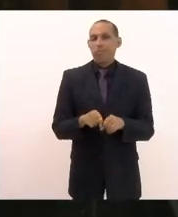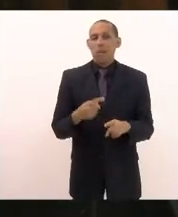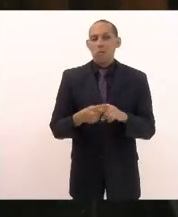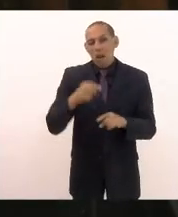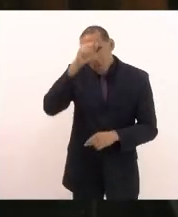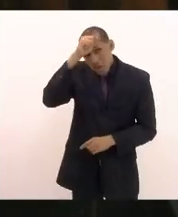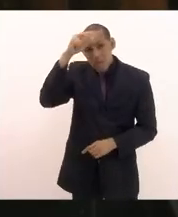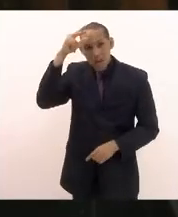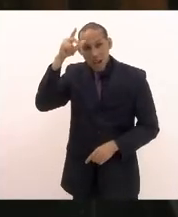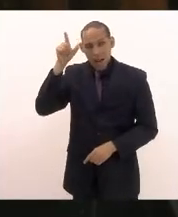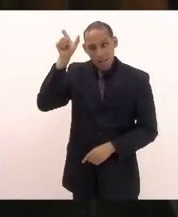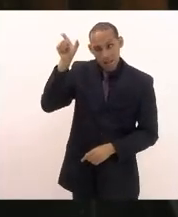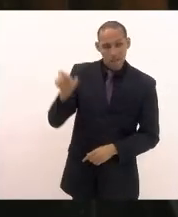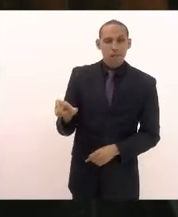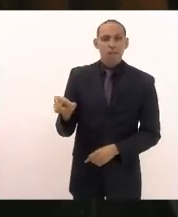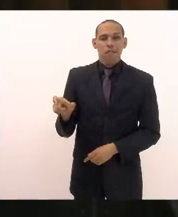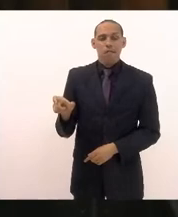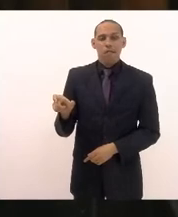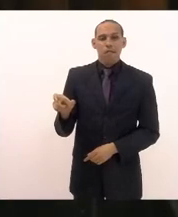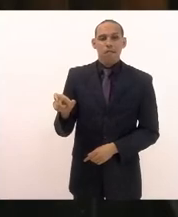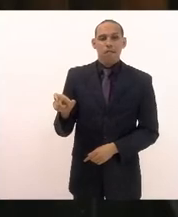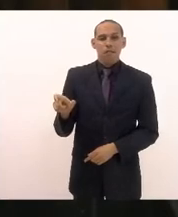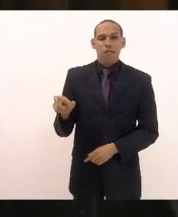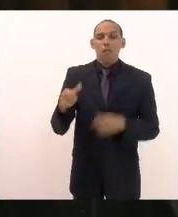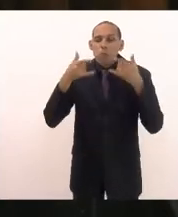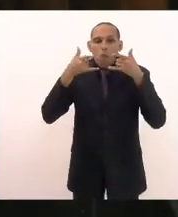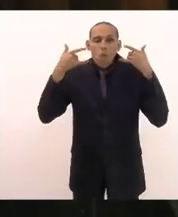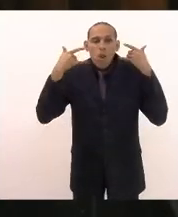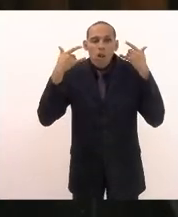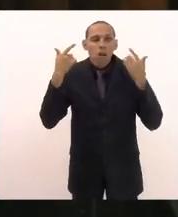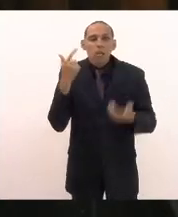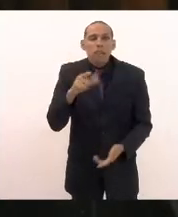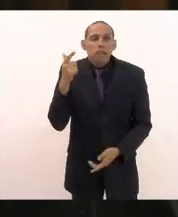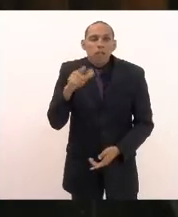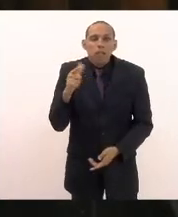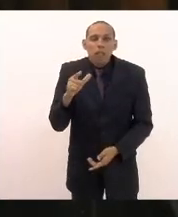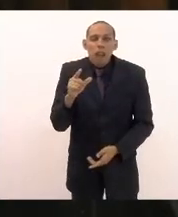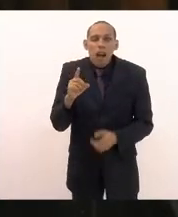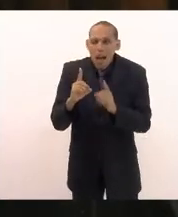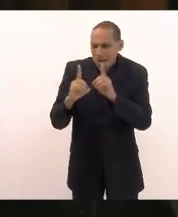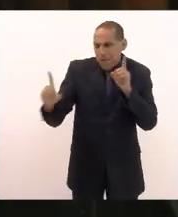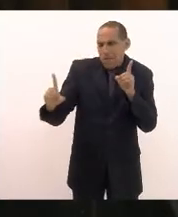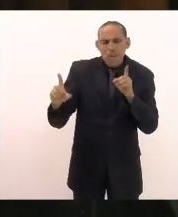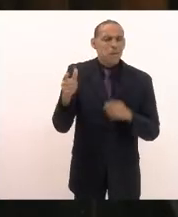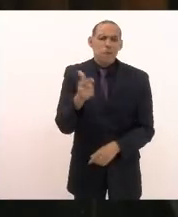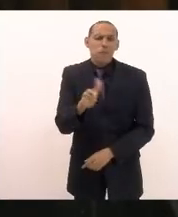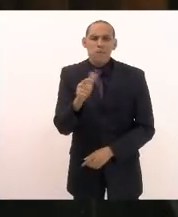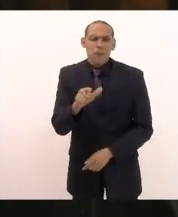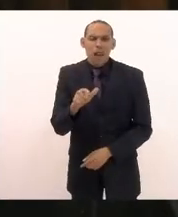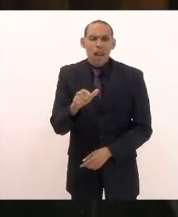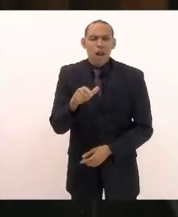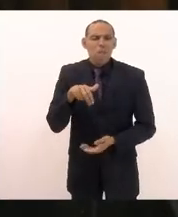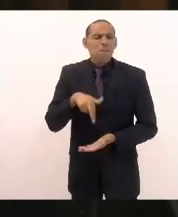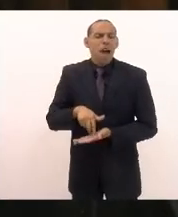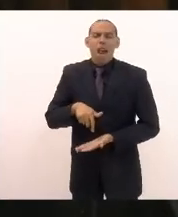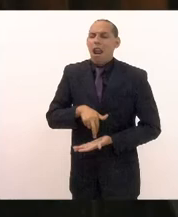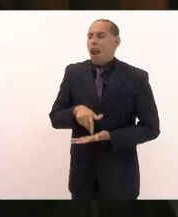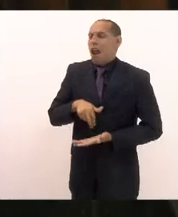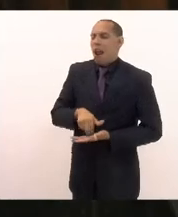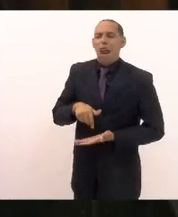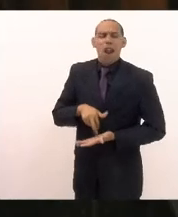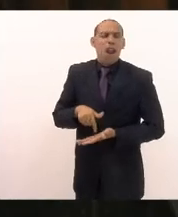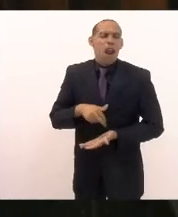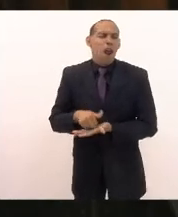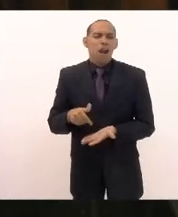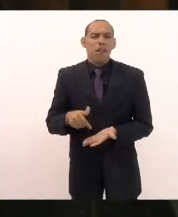prefeito, inclusive, sem máscara, sem distanciamento, sambou na nossa cara no